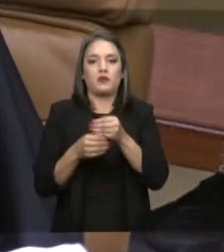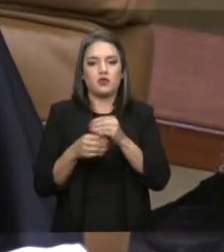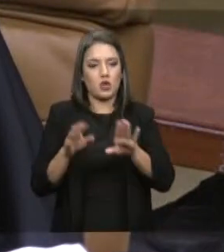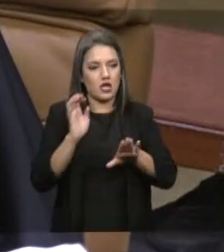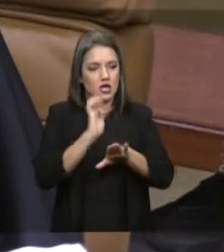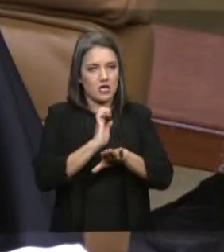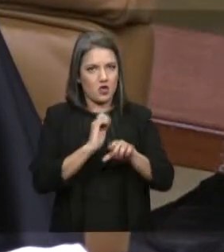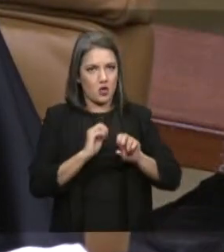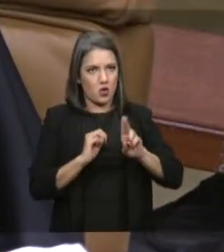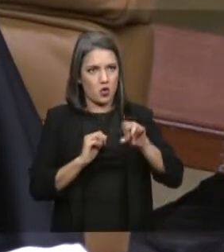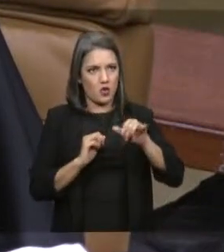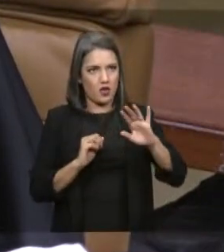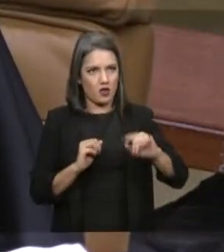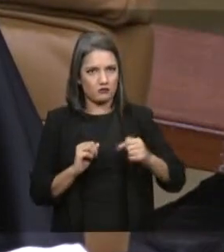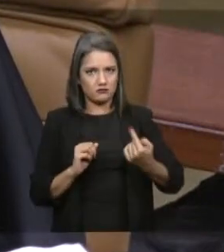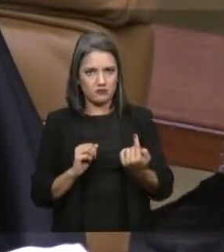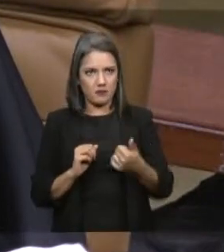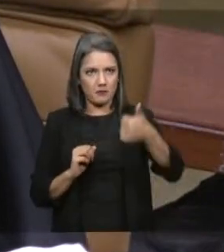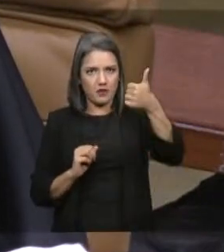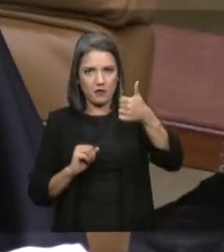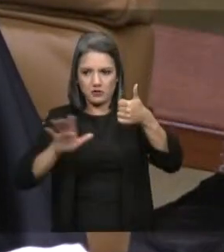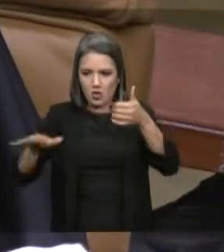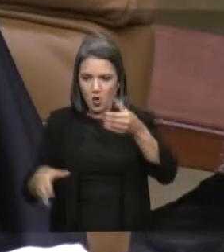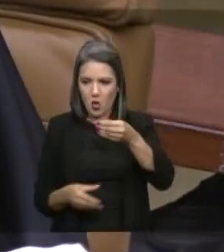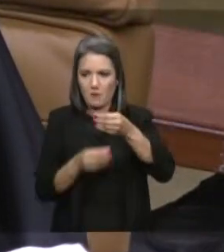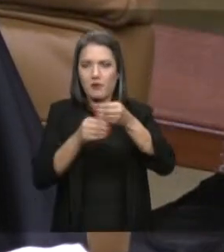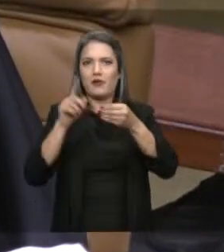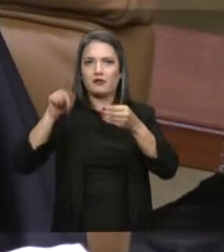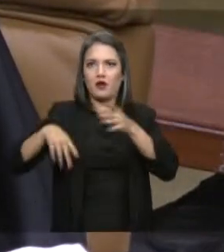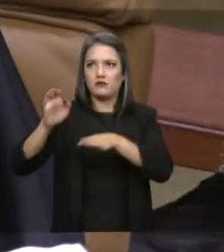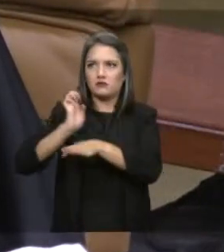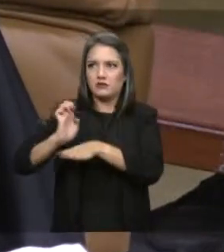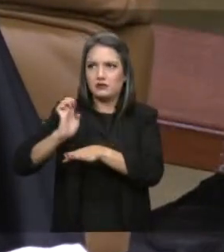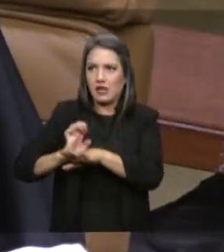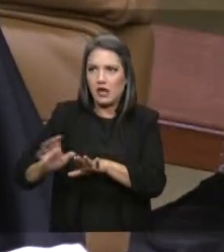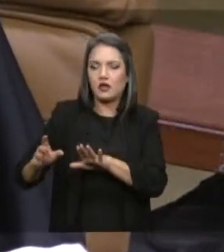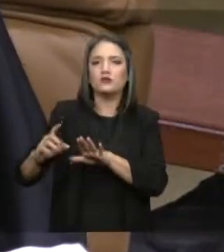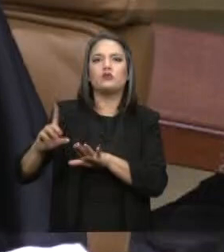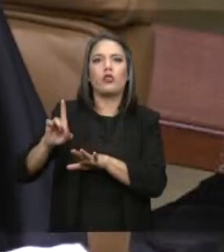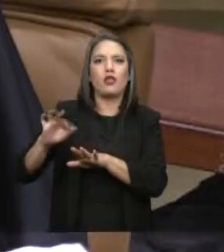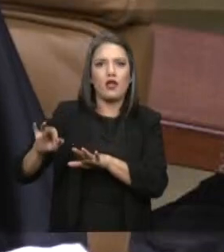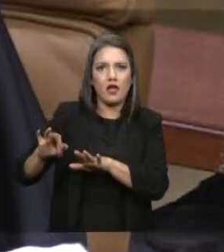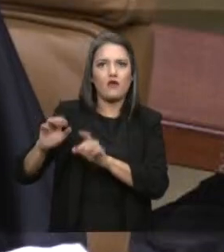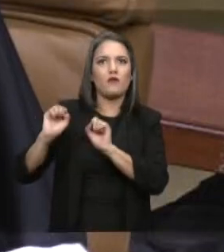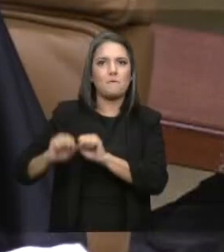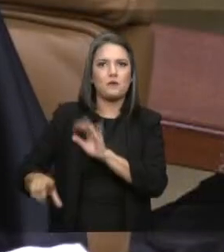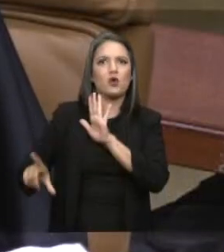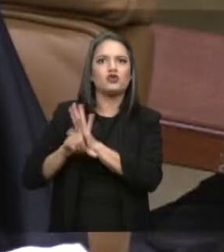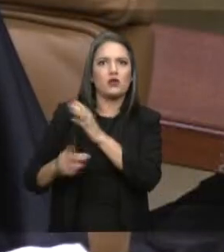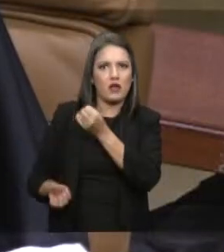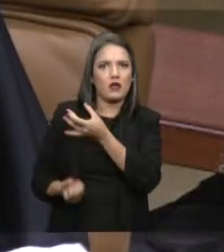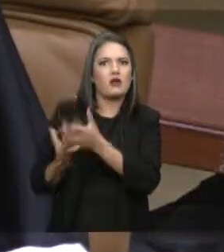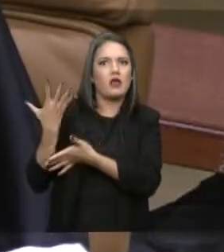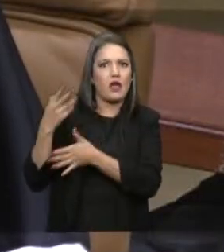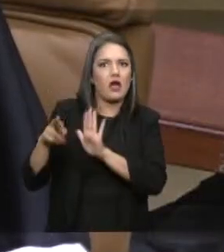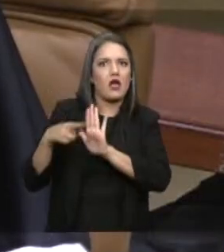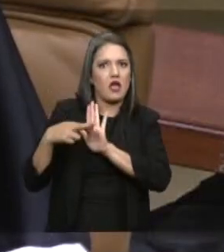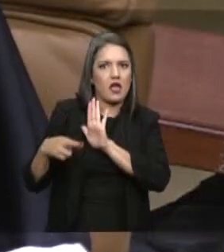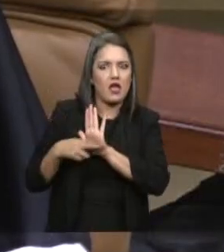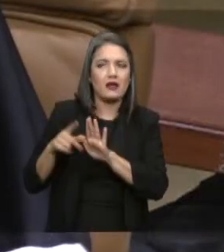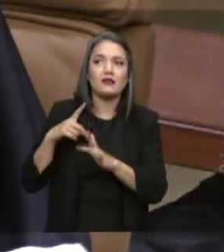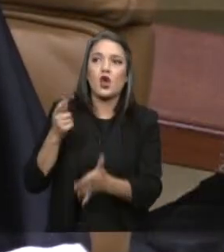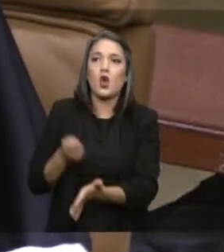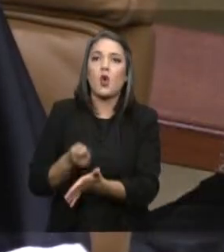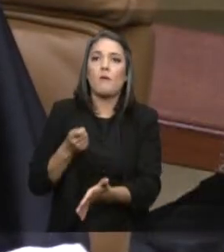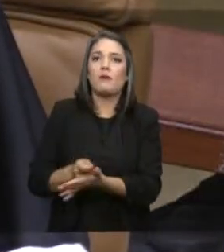dispor sobre a proteção à saúde incide no caso concreto permitindo o estado de São Paulo produzir Norma que